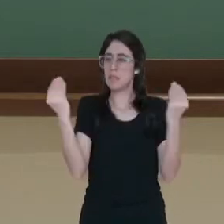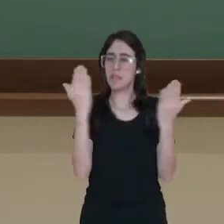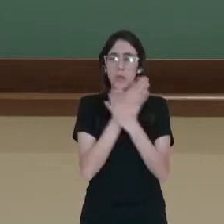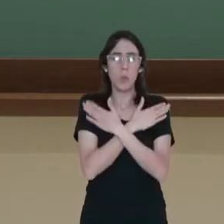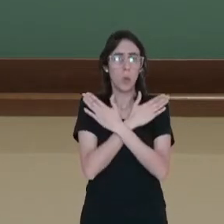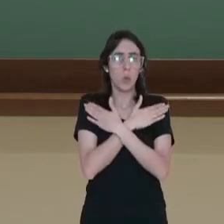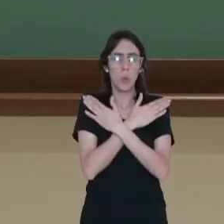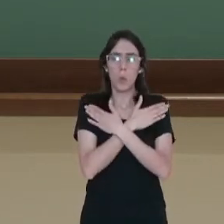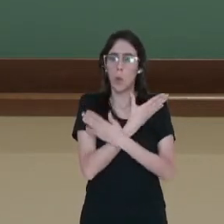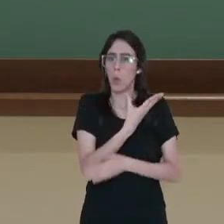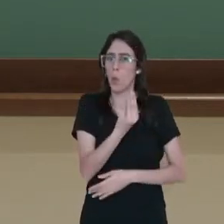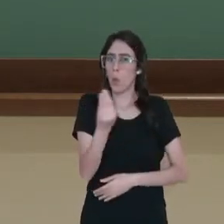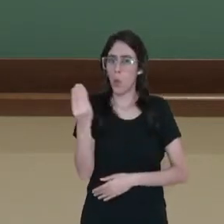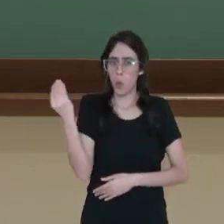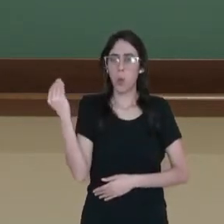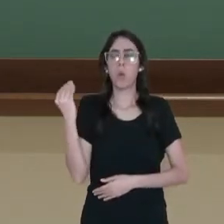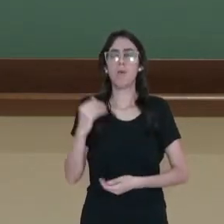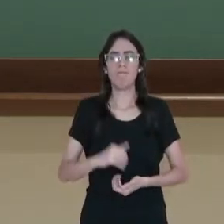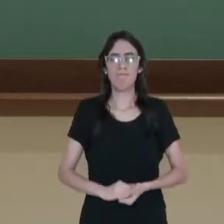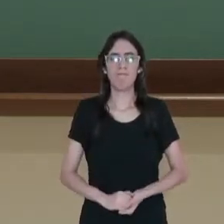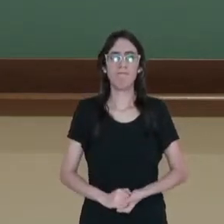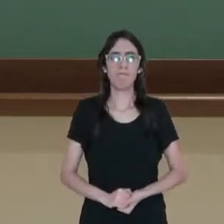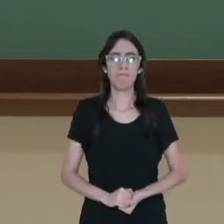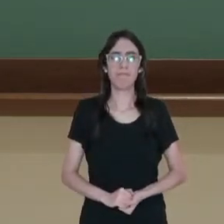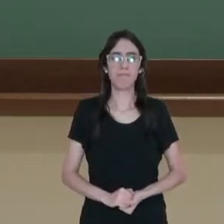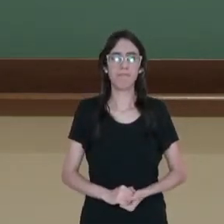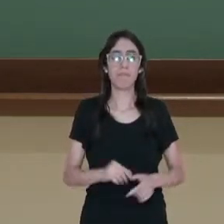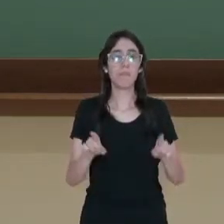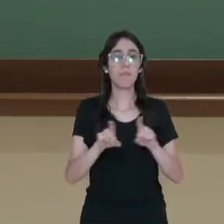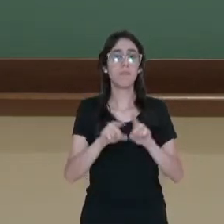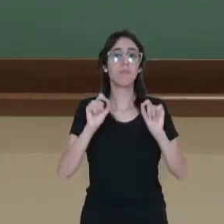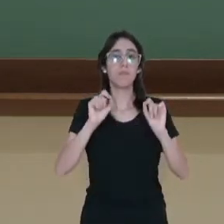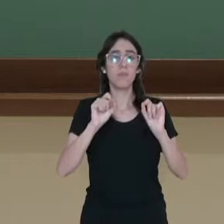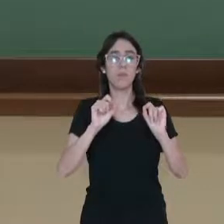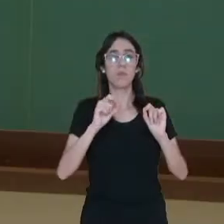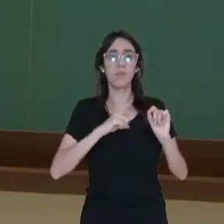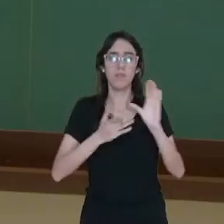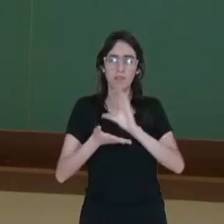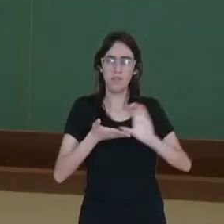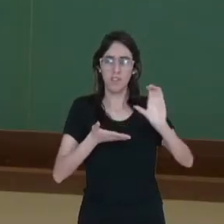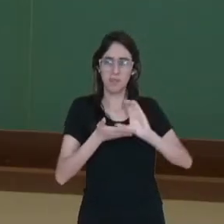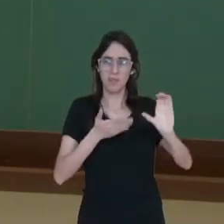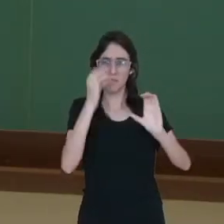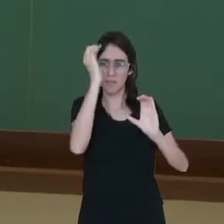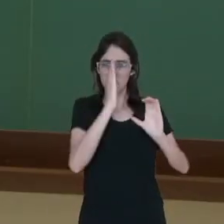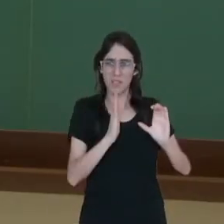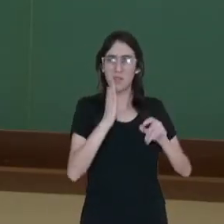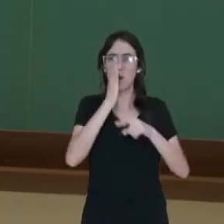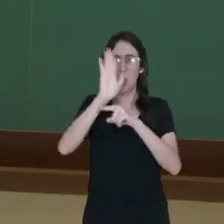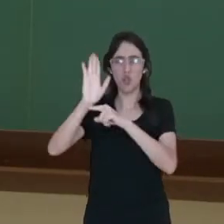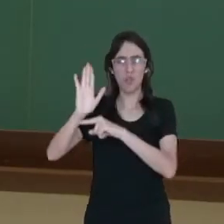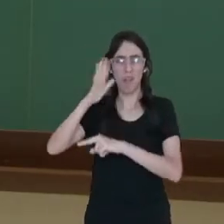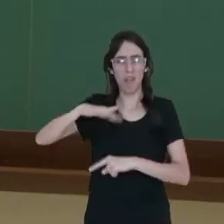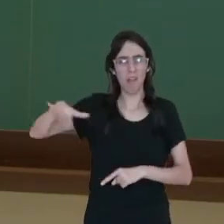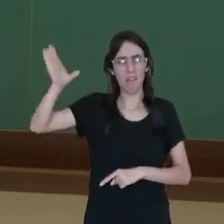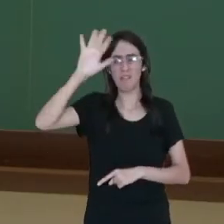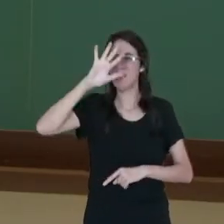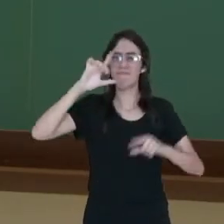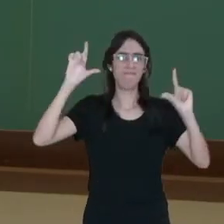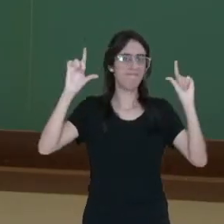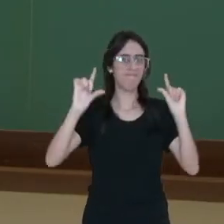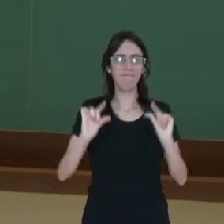principais marcas do período. Houve queda de investimentos no Brasil, até aí por essa